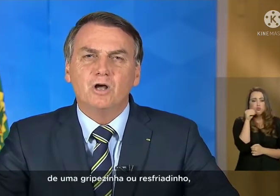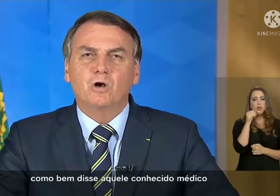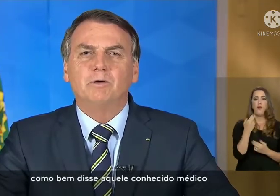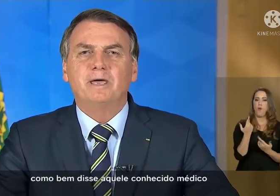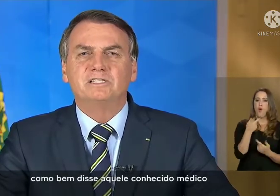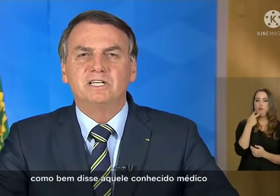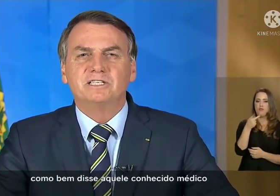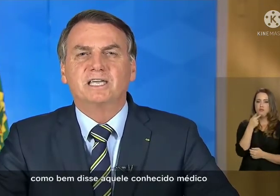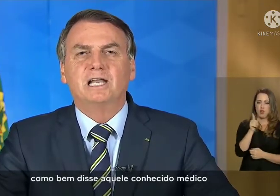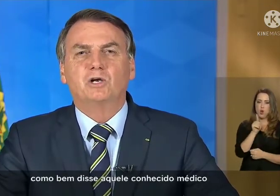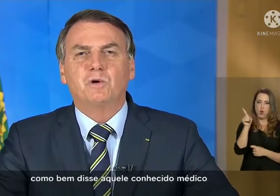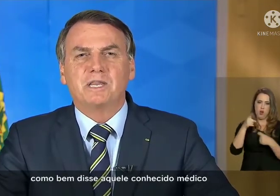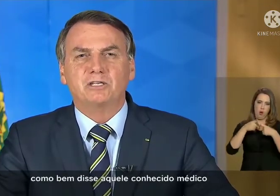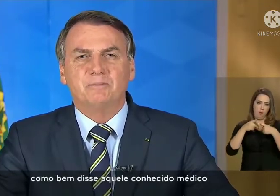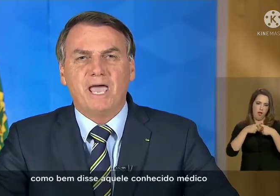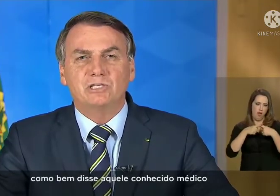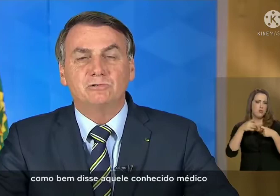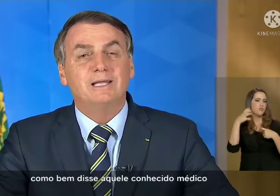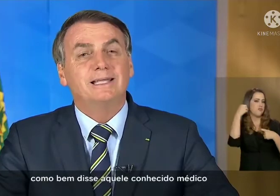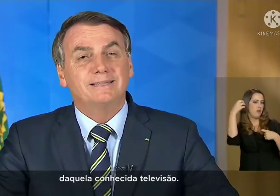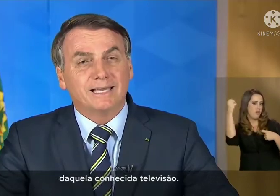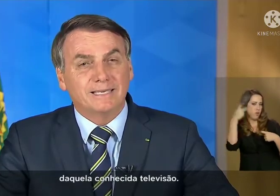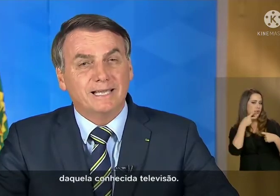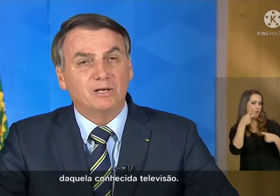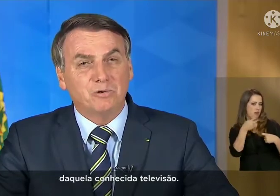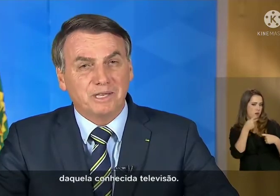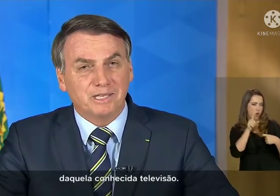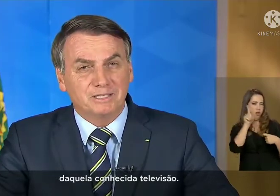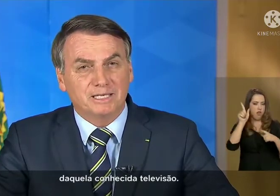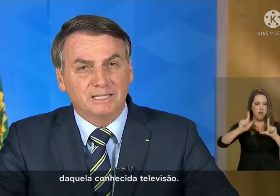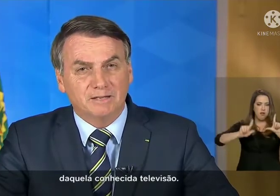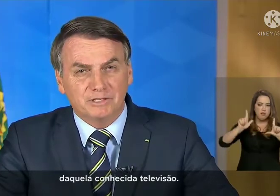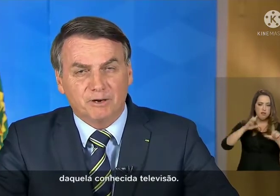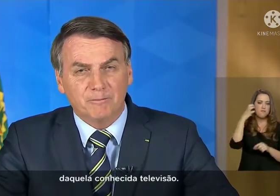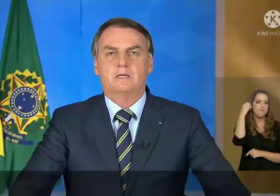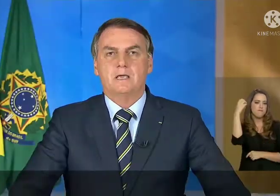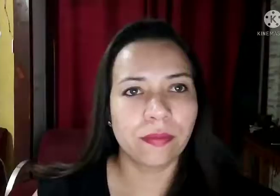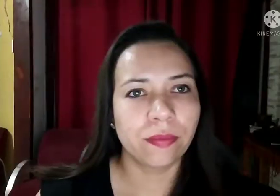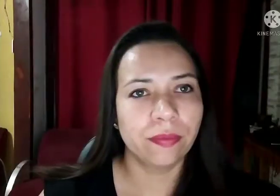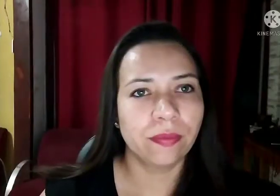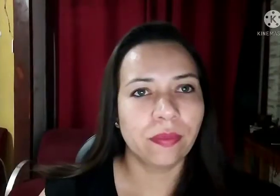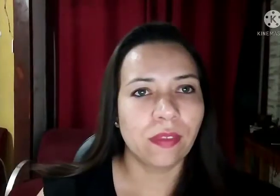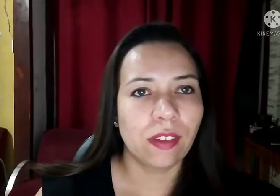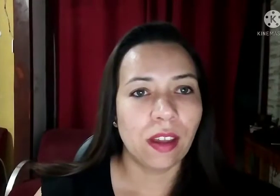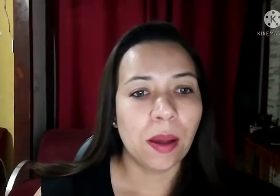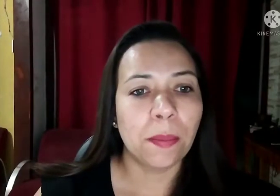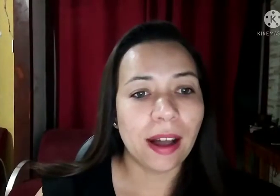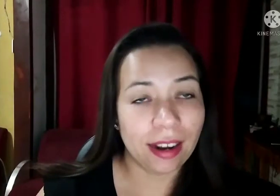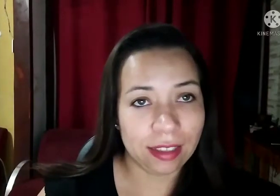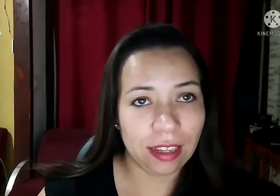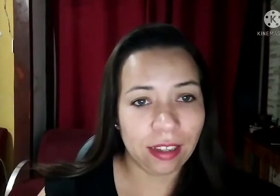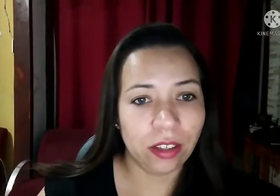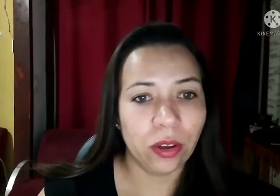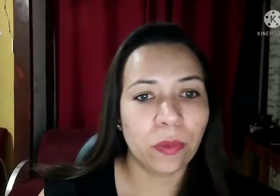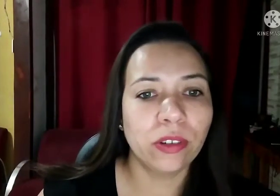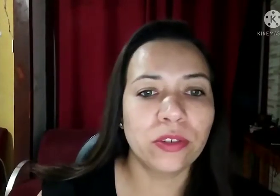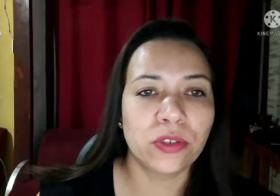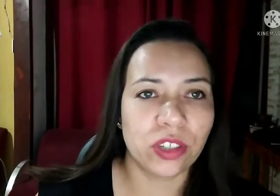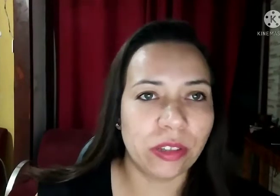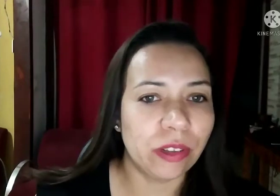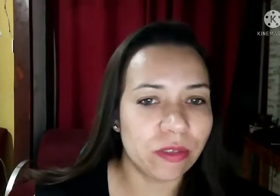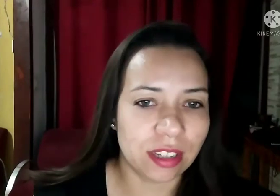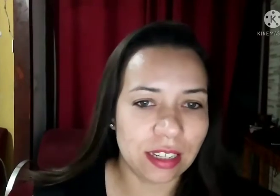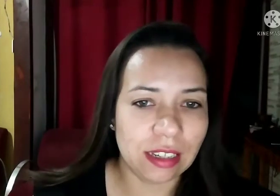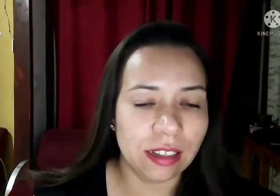resfriadinho, como bem disse aquele conhecido médico daquela conhecida televisão. Para D, quando